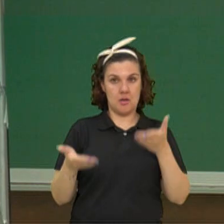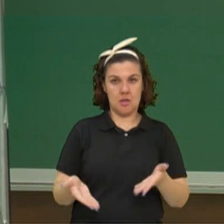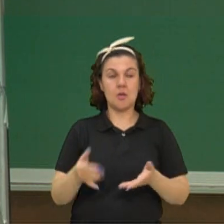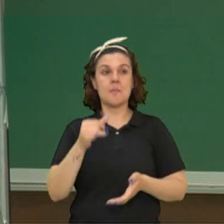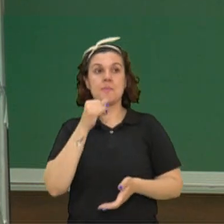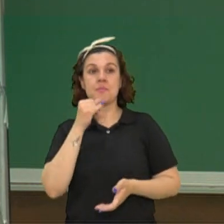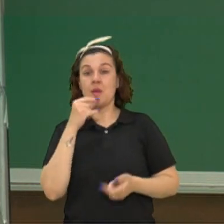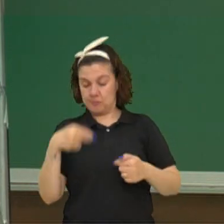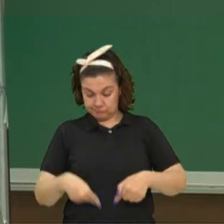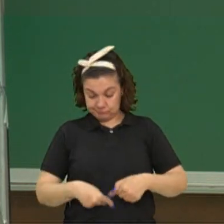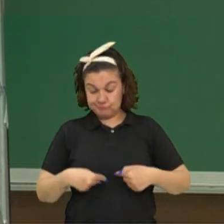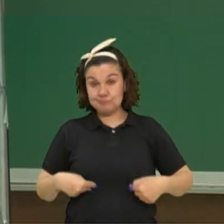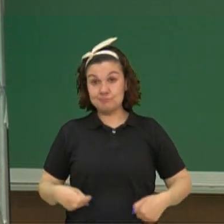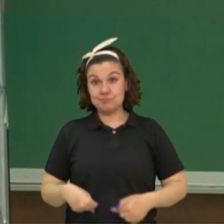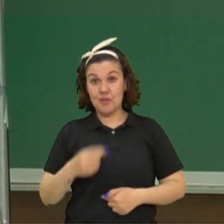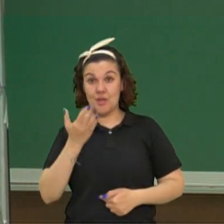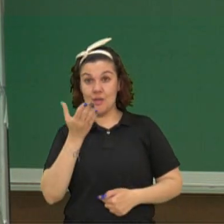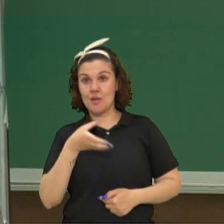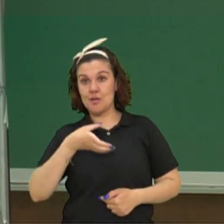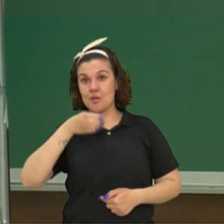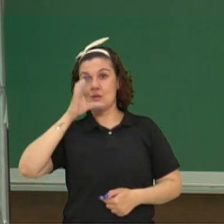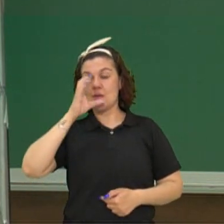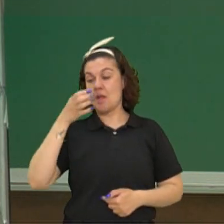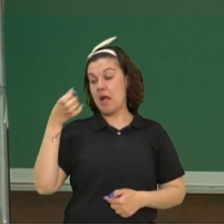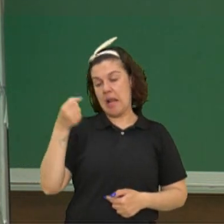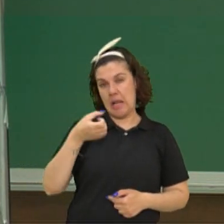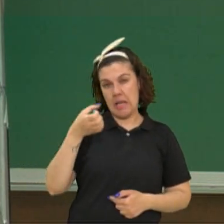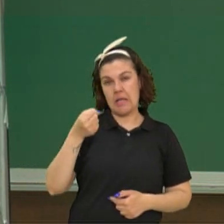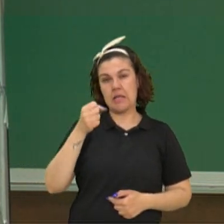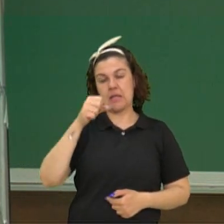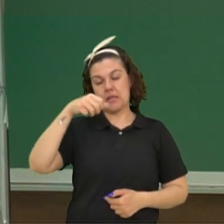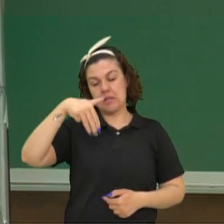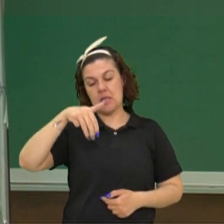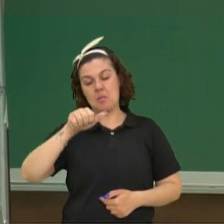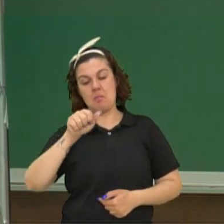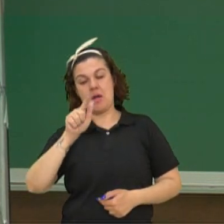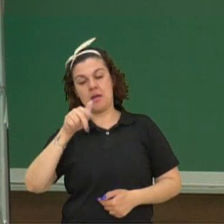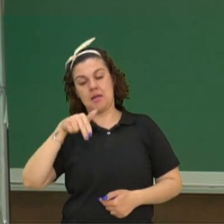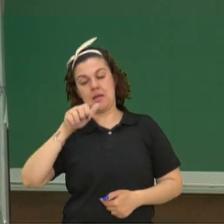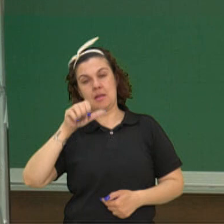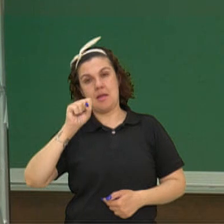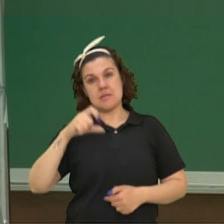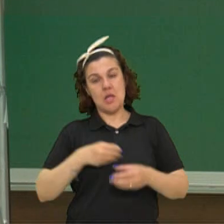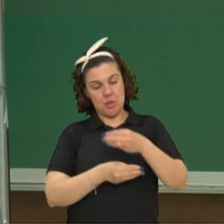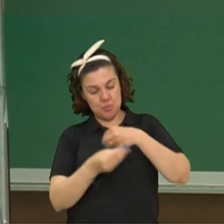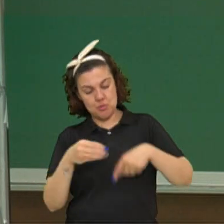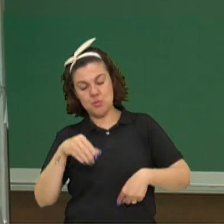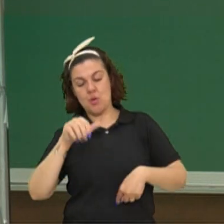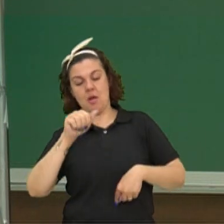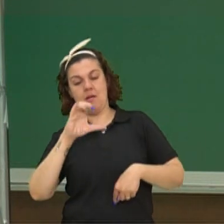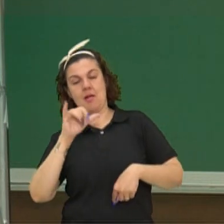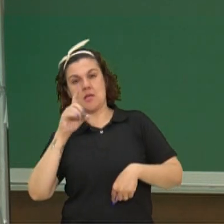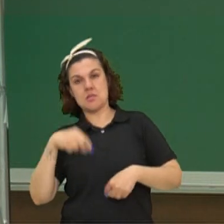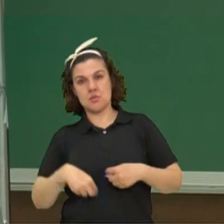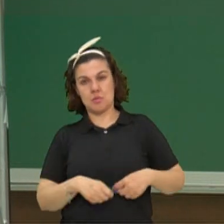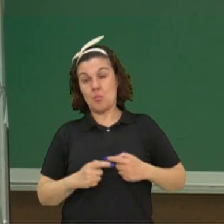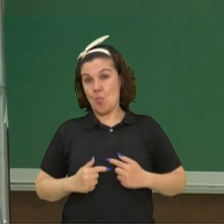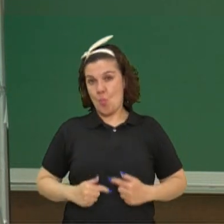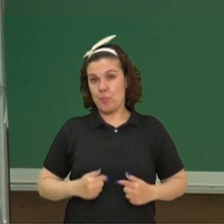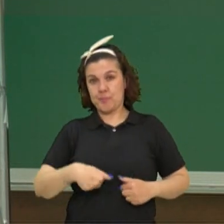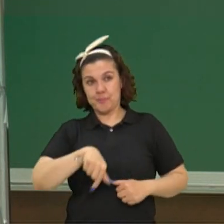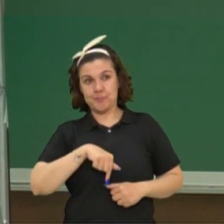dentro do estômago da gente, quando você toma leite de magnésia lá e reage com o ácido clorídrico do estômago, uma reação de